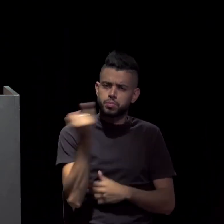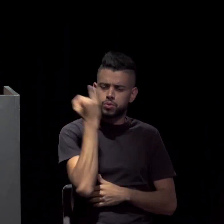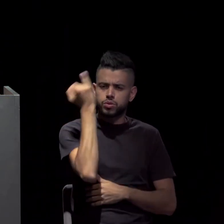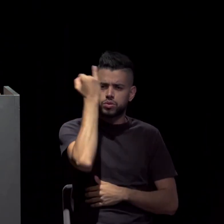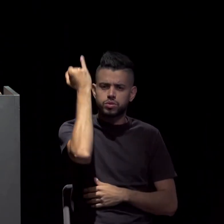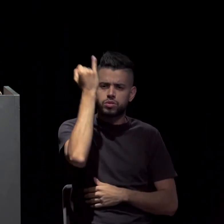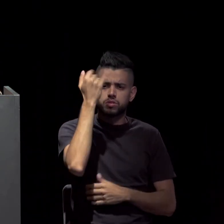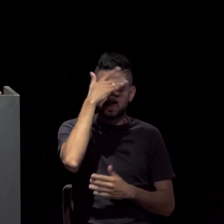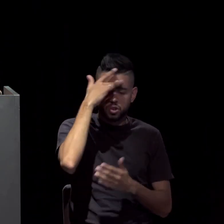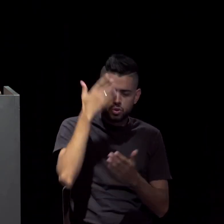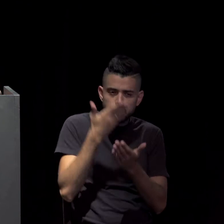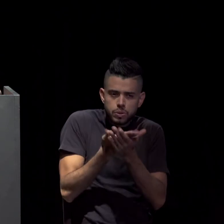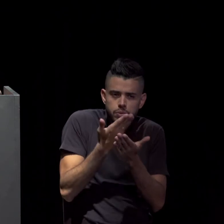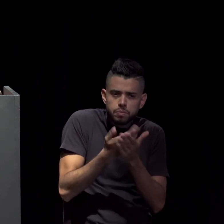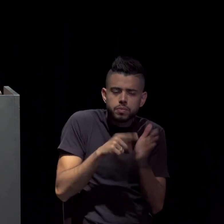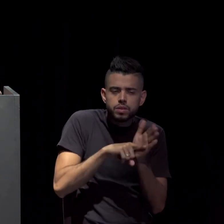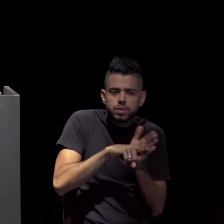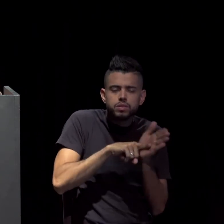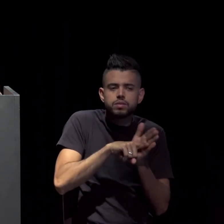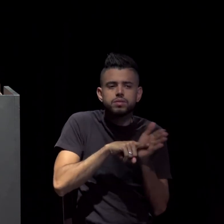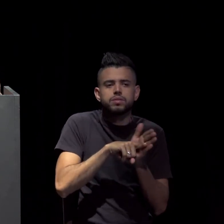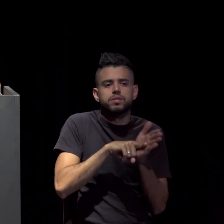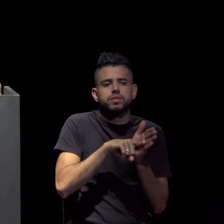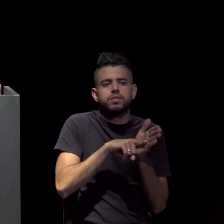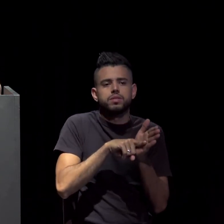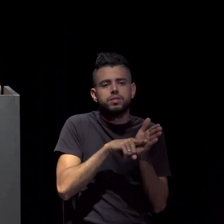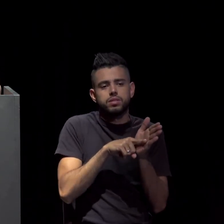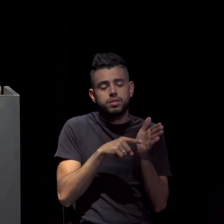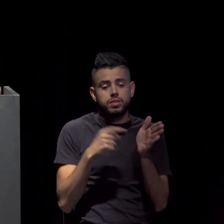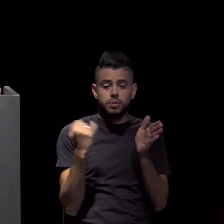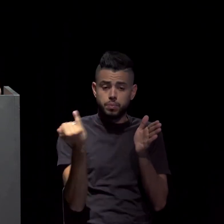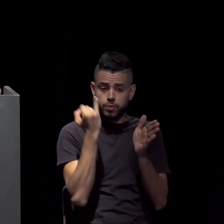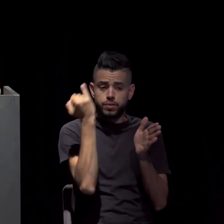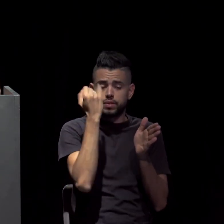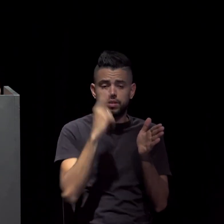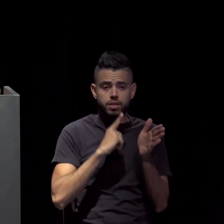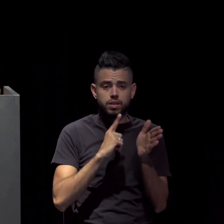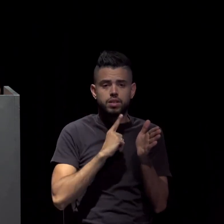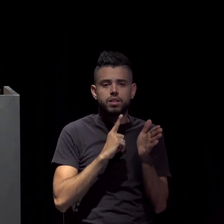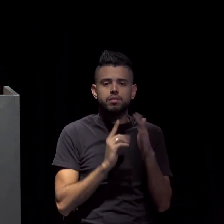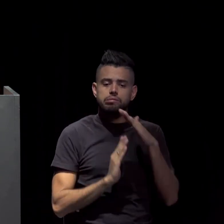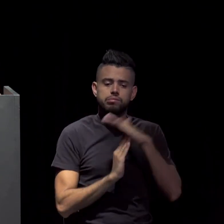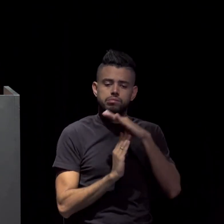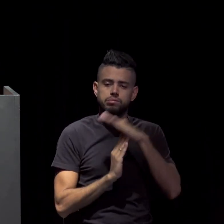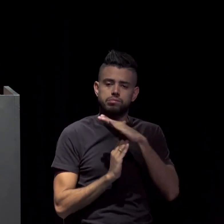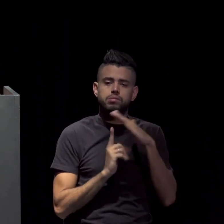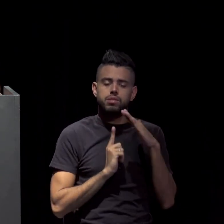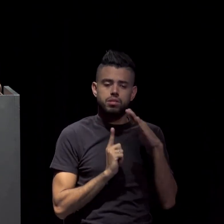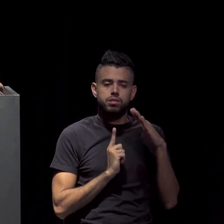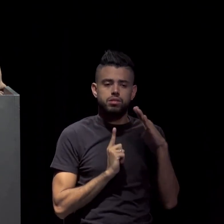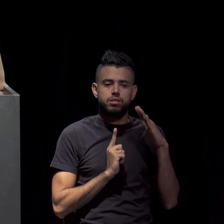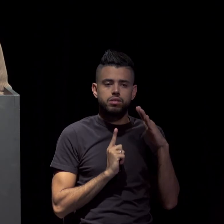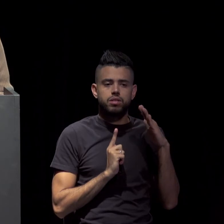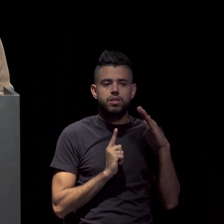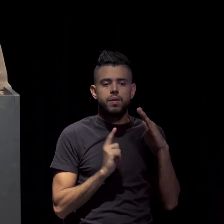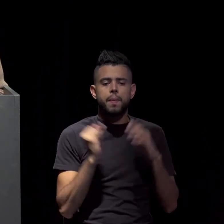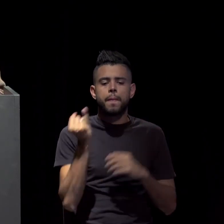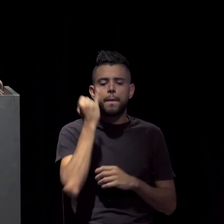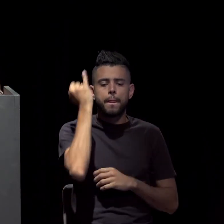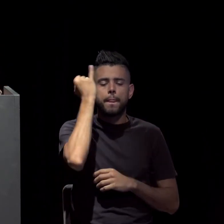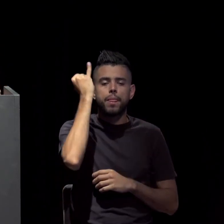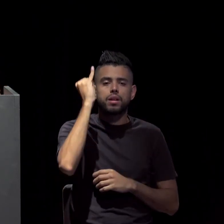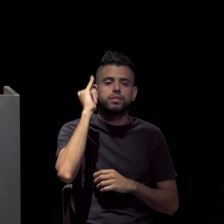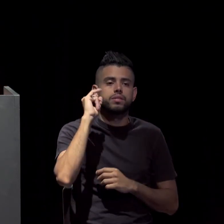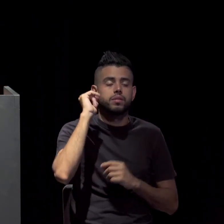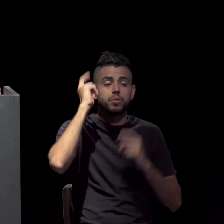de estudiosos, que tem as suas importâncias e tem também as suas limitações. A importância decorre justamente da